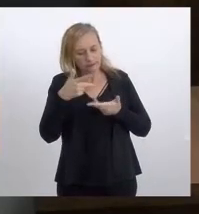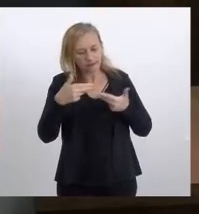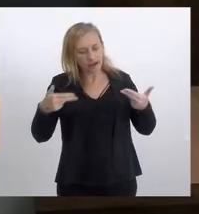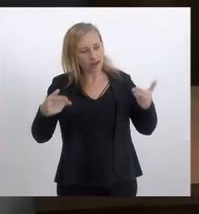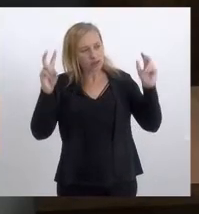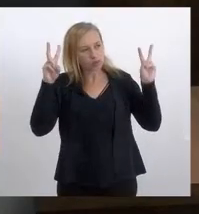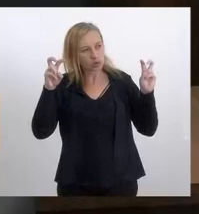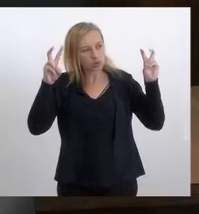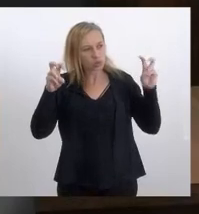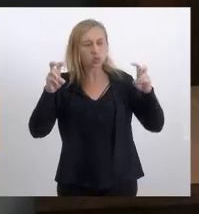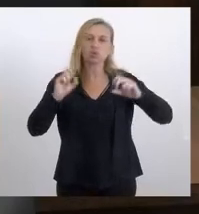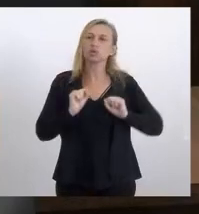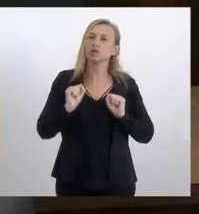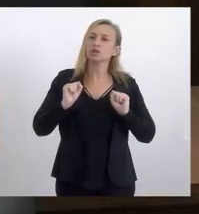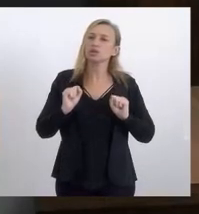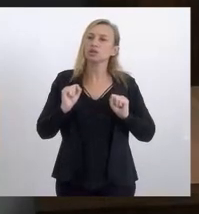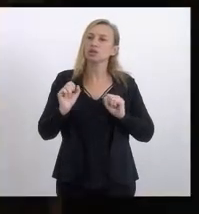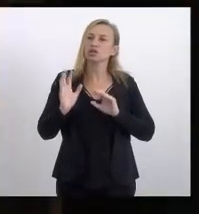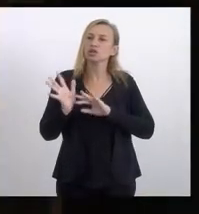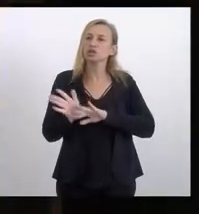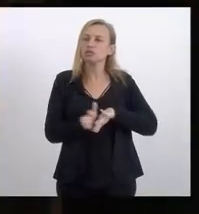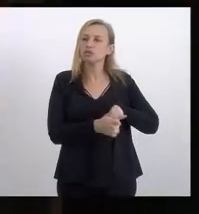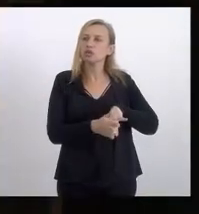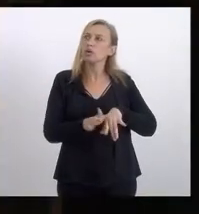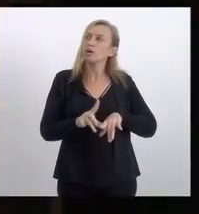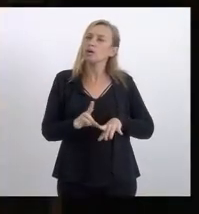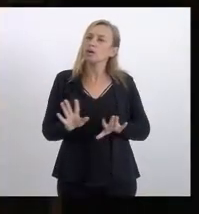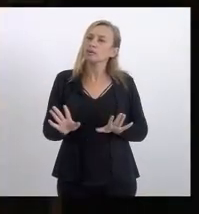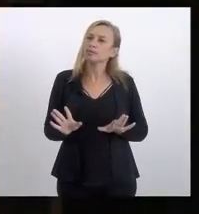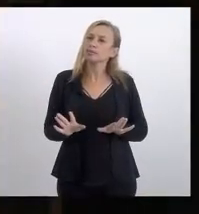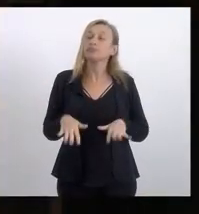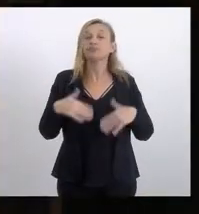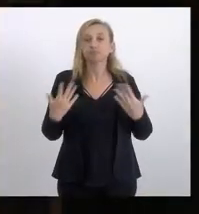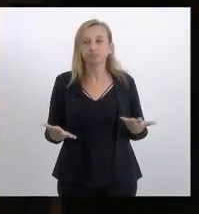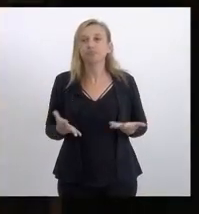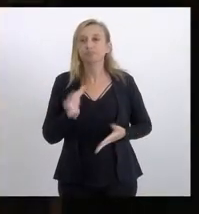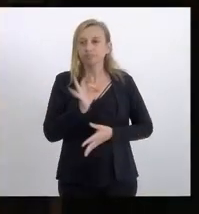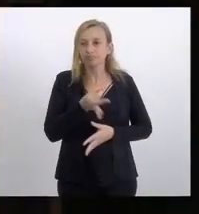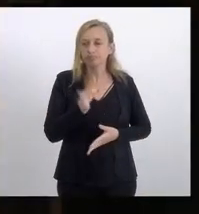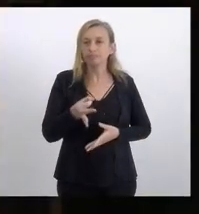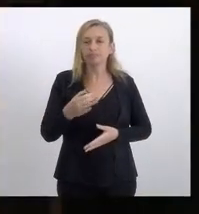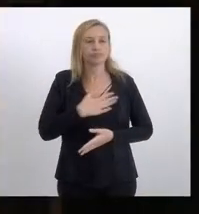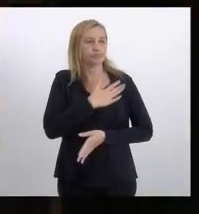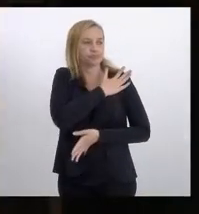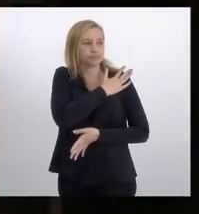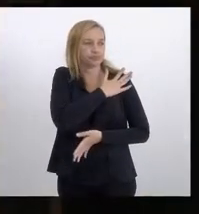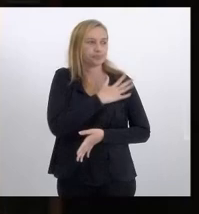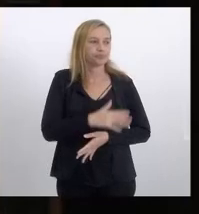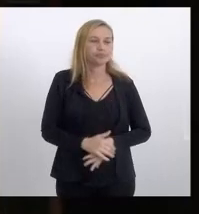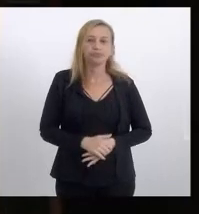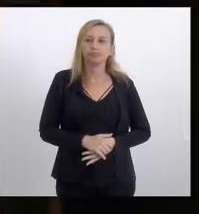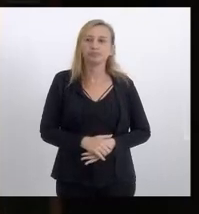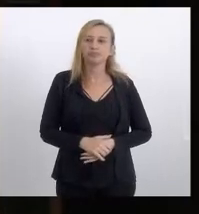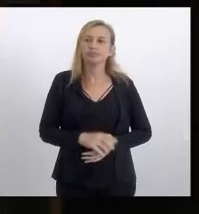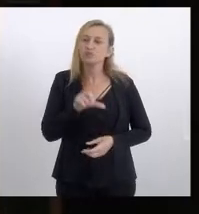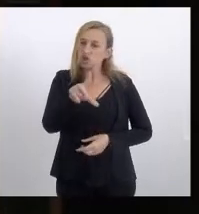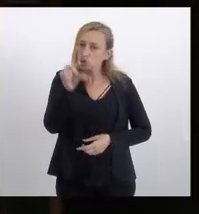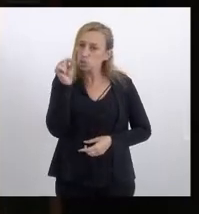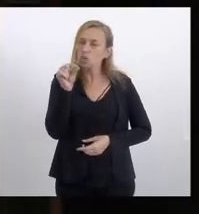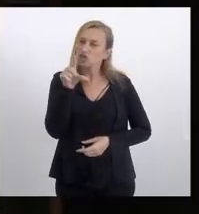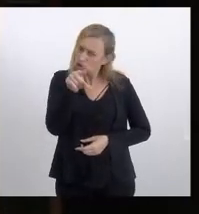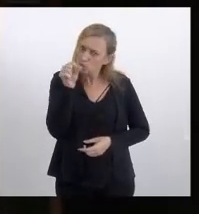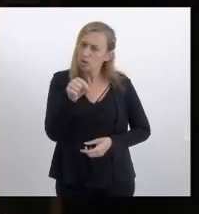nisso e passou é então é justo que o militar é ele escolha